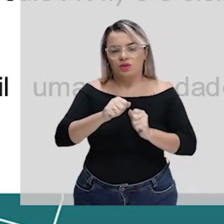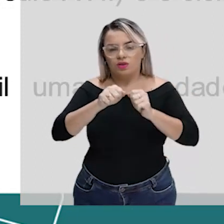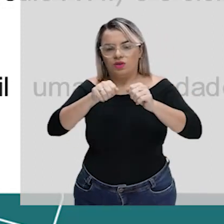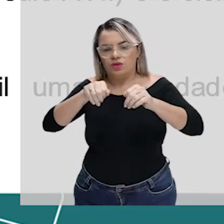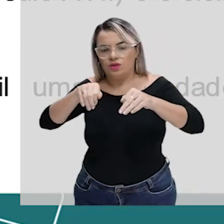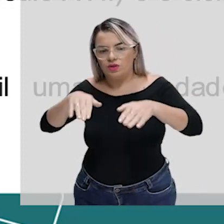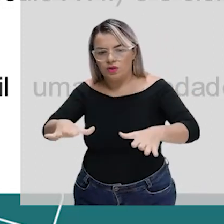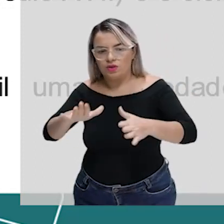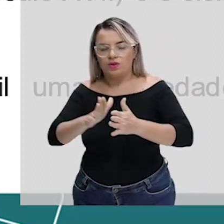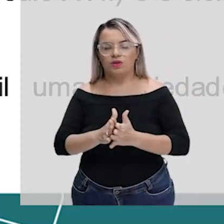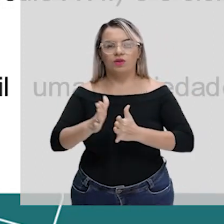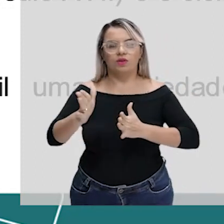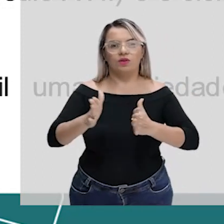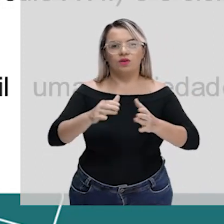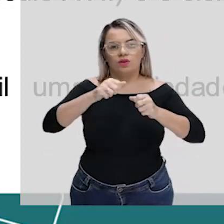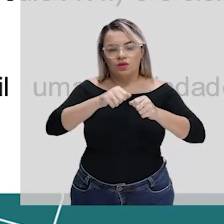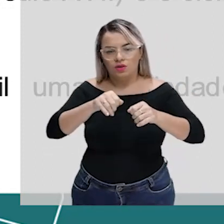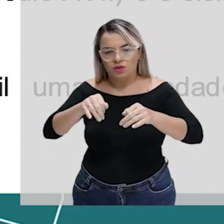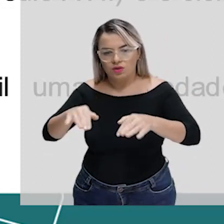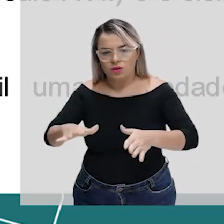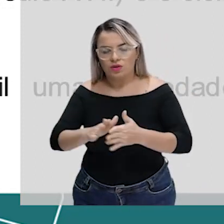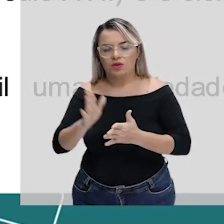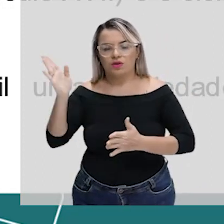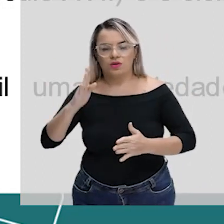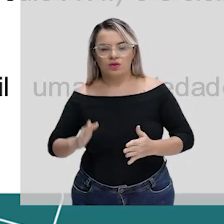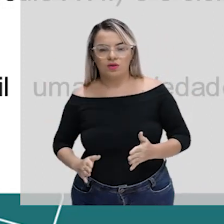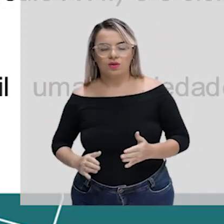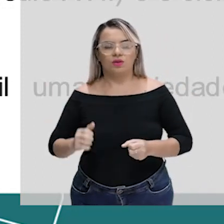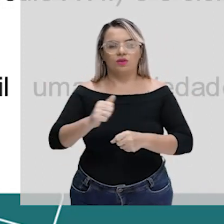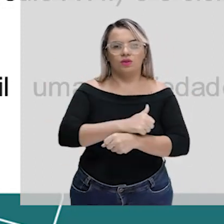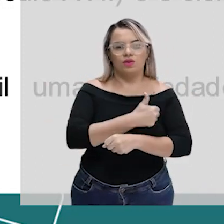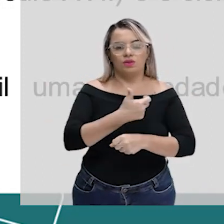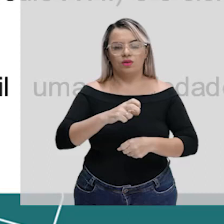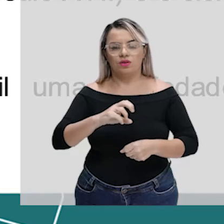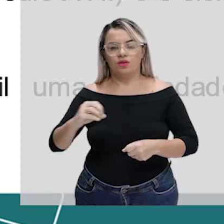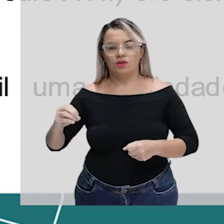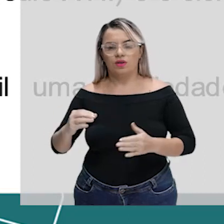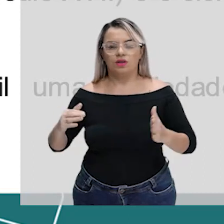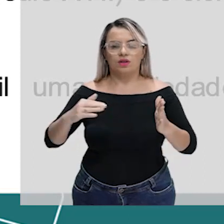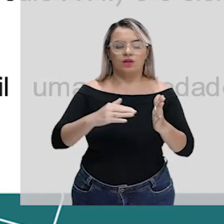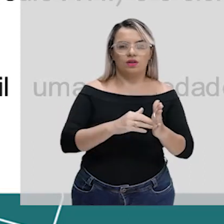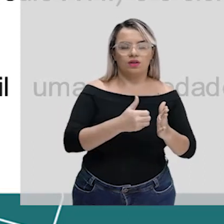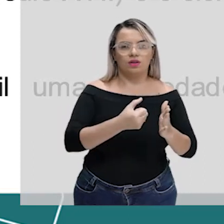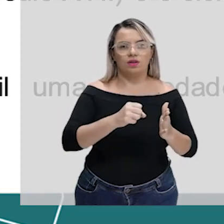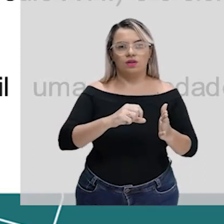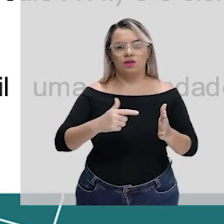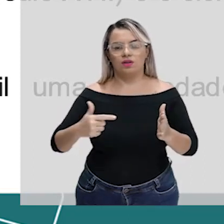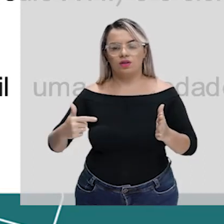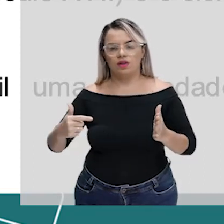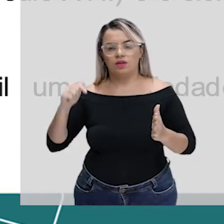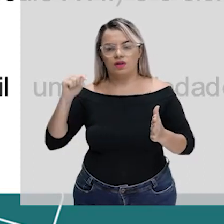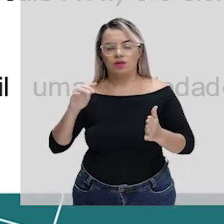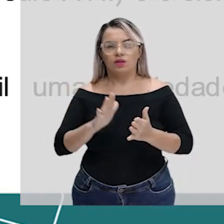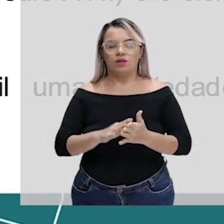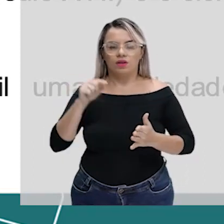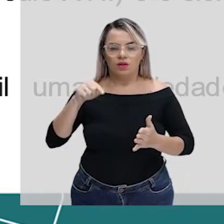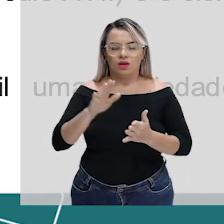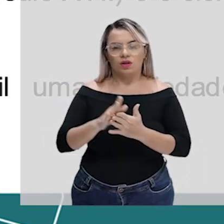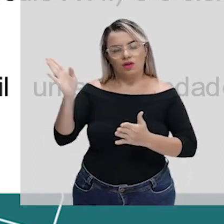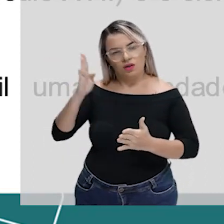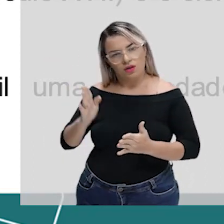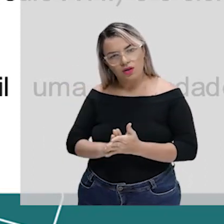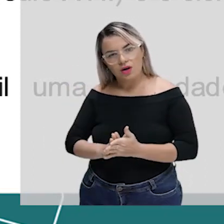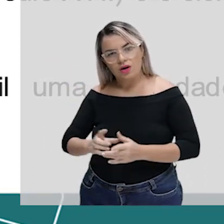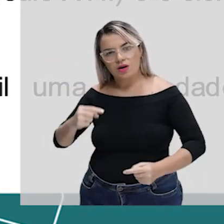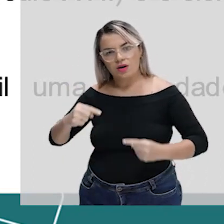período colonial, entre 1500 e 1822. Foi a época onde o Brasil esteve politicamente e diretamente